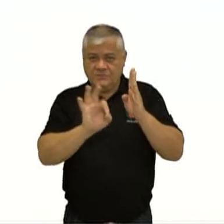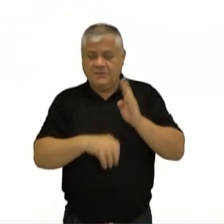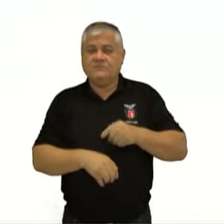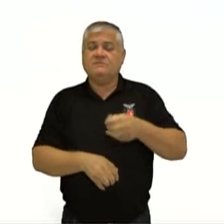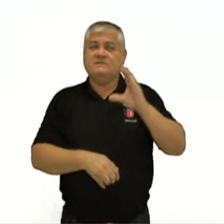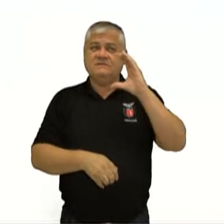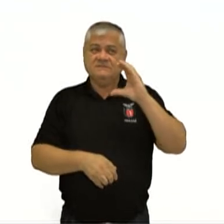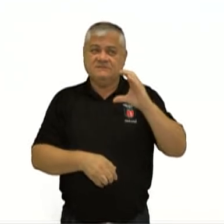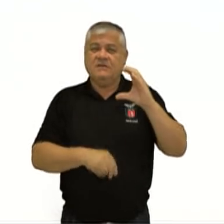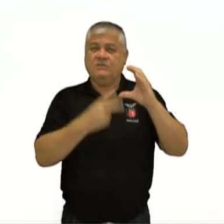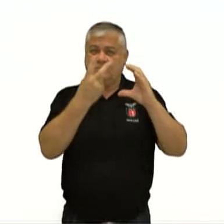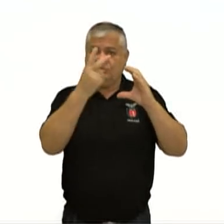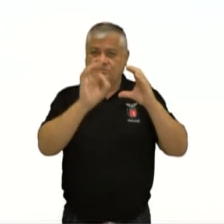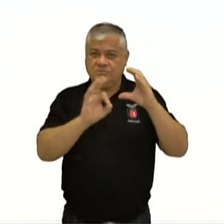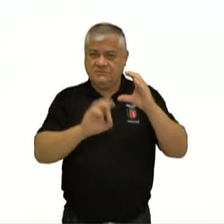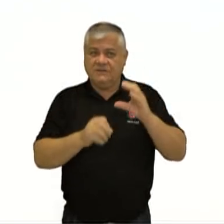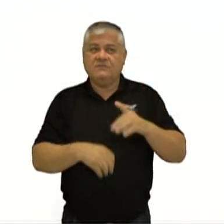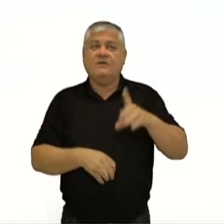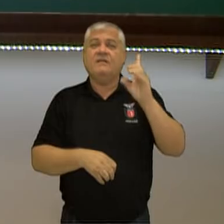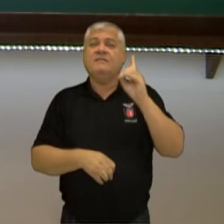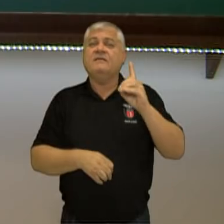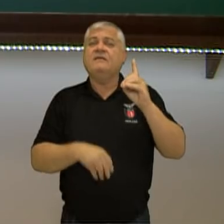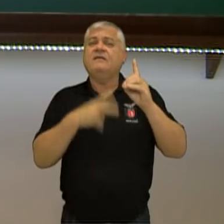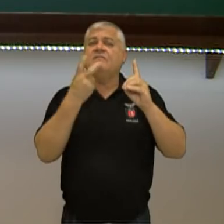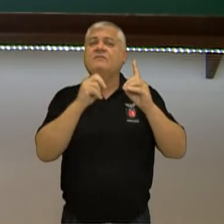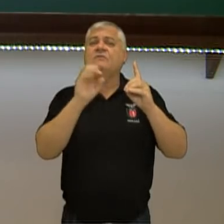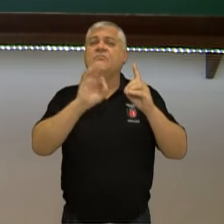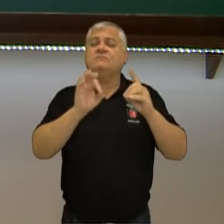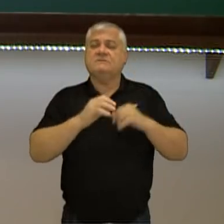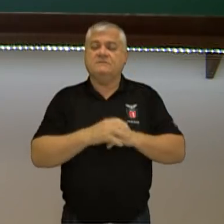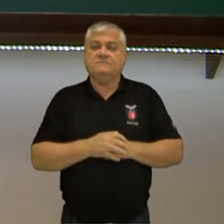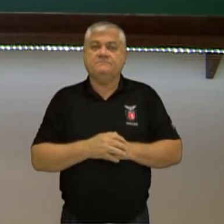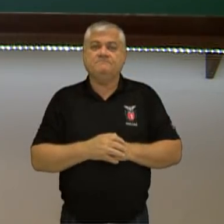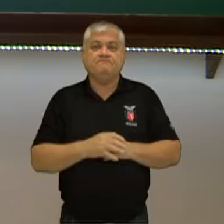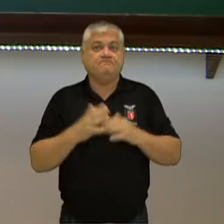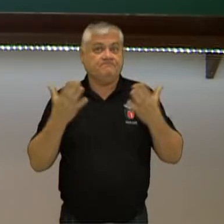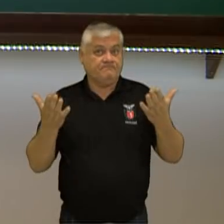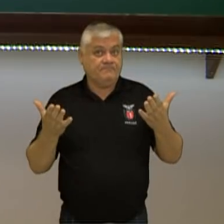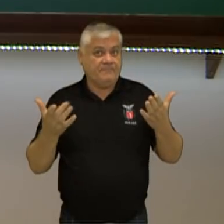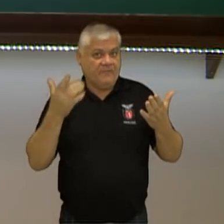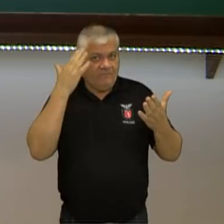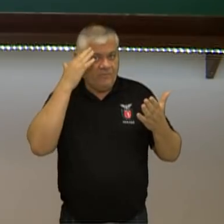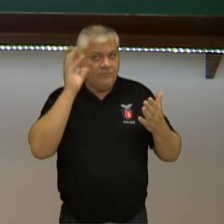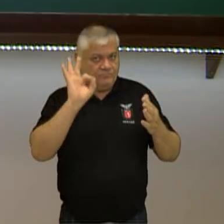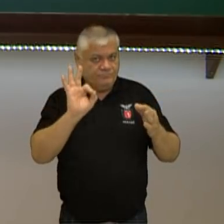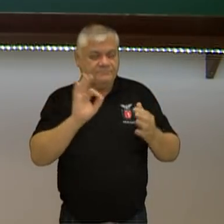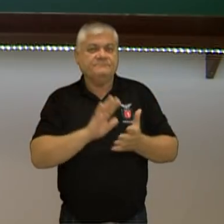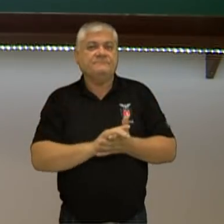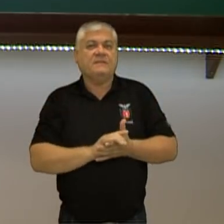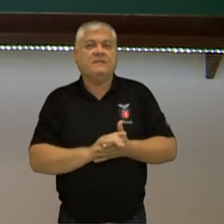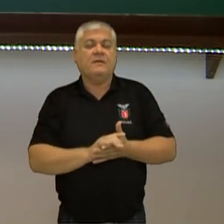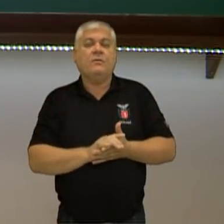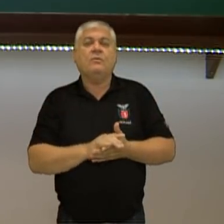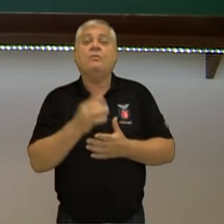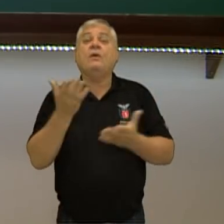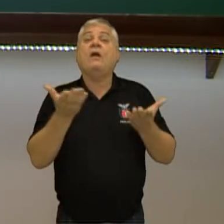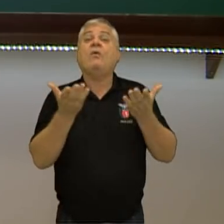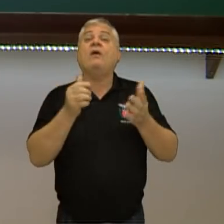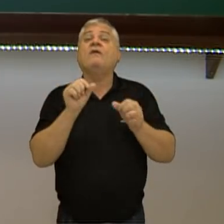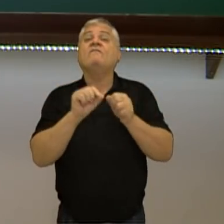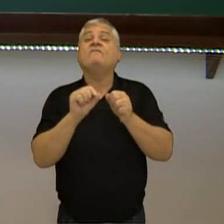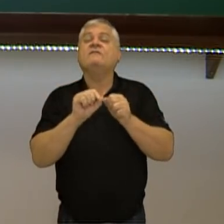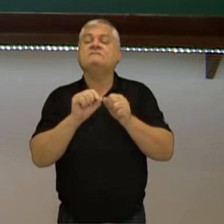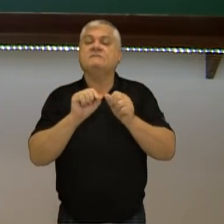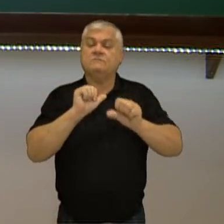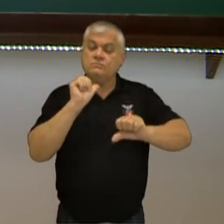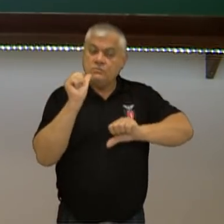a alternativa C é 2% e a D é 20%. Então, pegou a ideia do exercício? O que nós vamos ter que fazer?